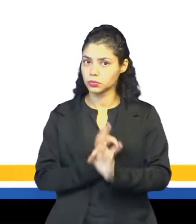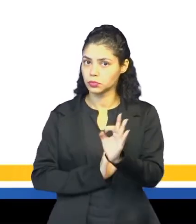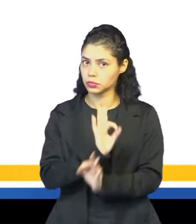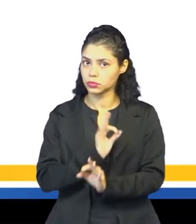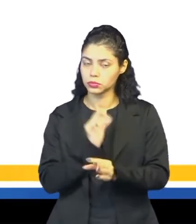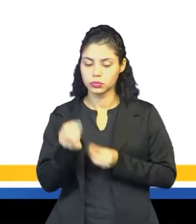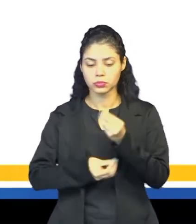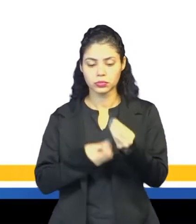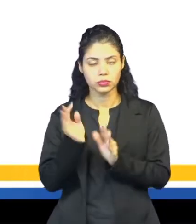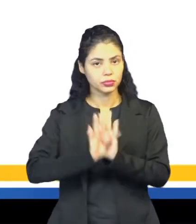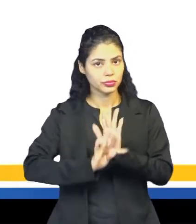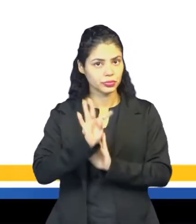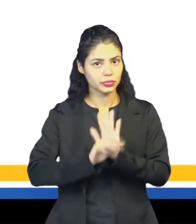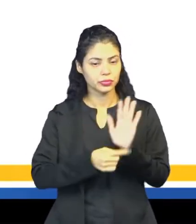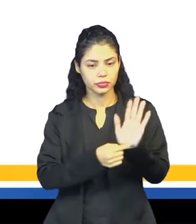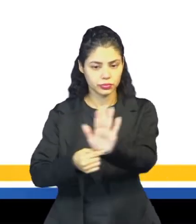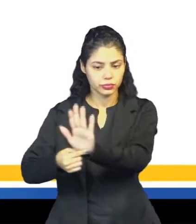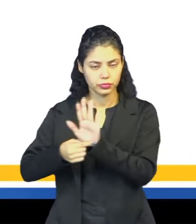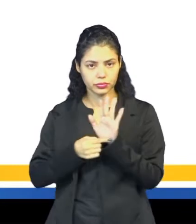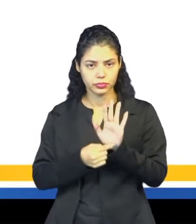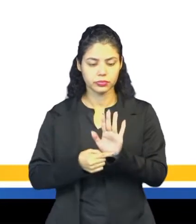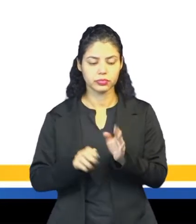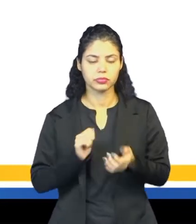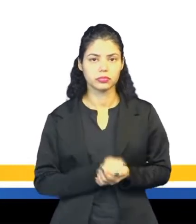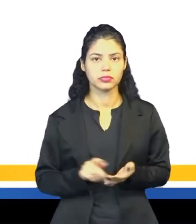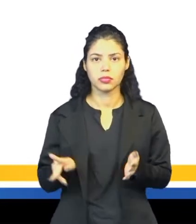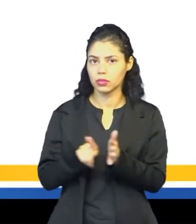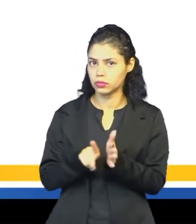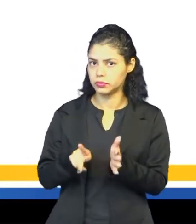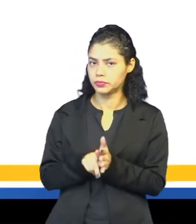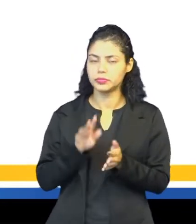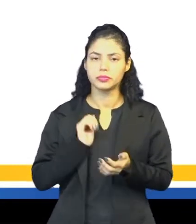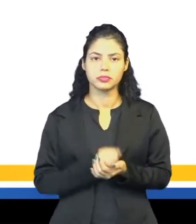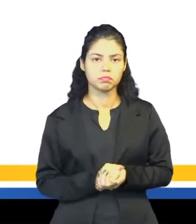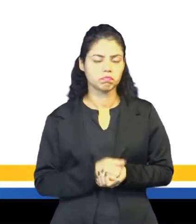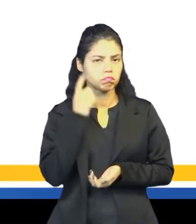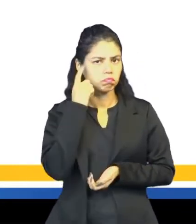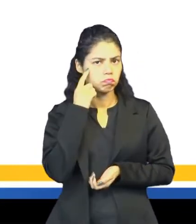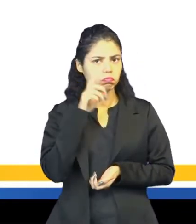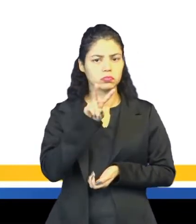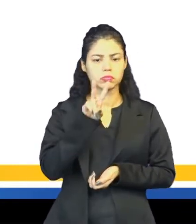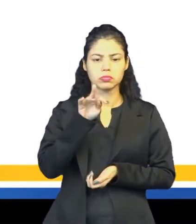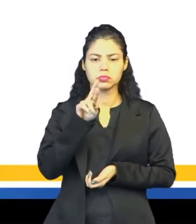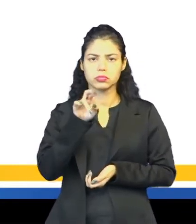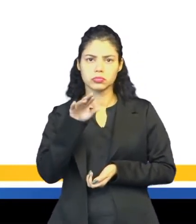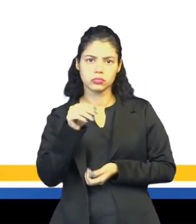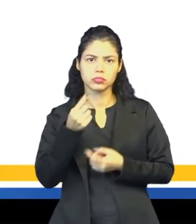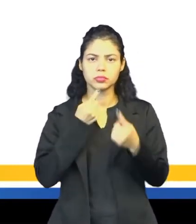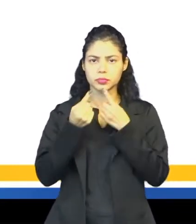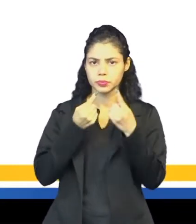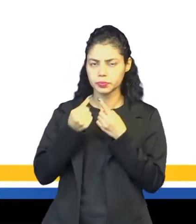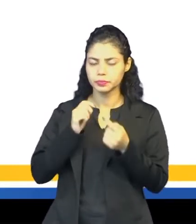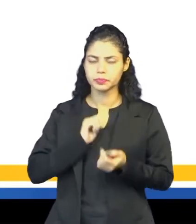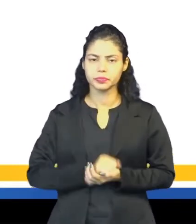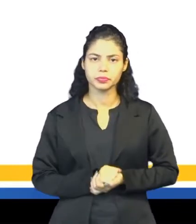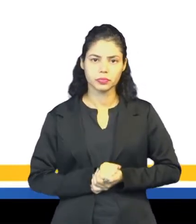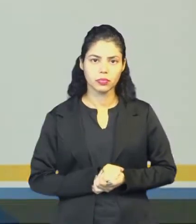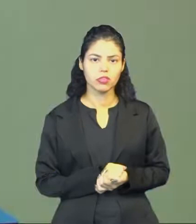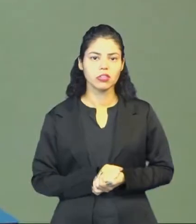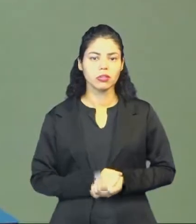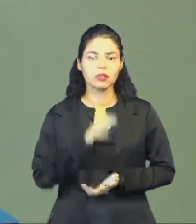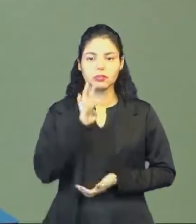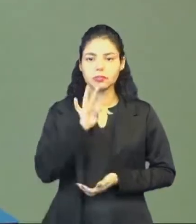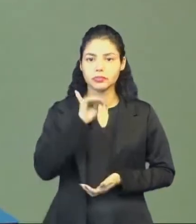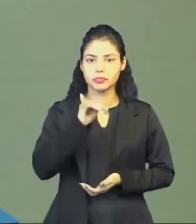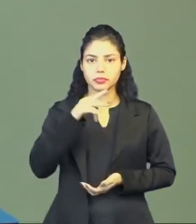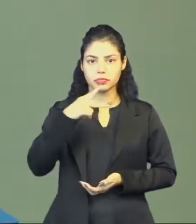organização como o texto é apresentado, incluindo sua intenção comunicativa. Então, olha só, a